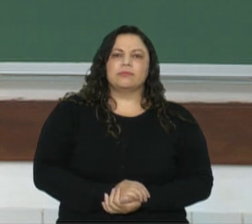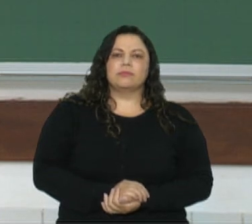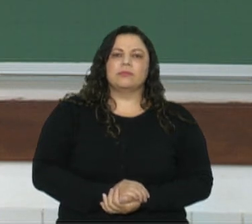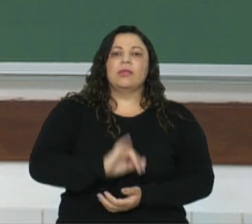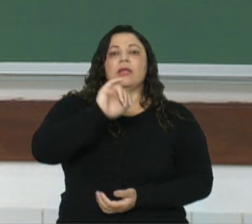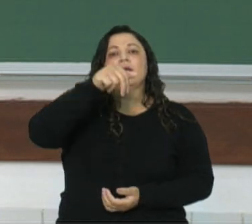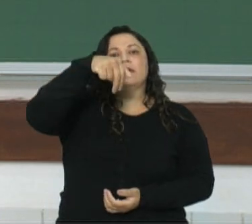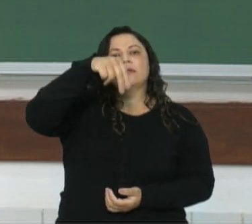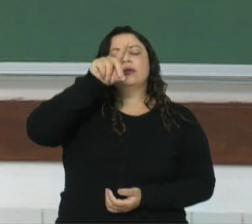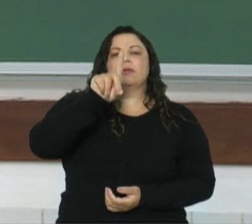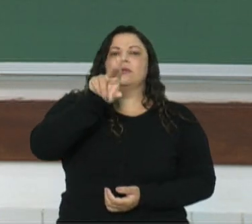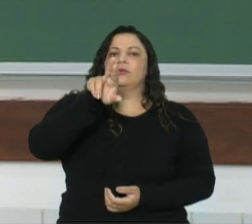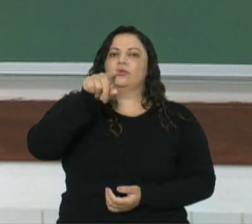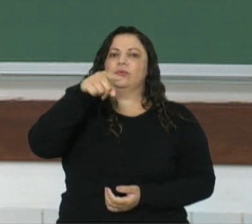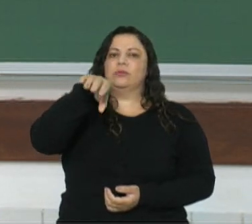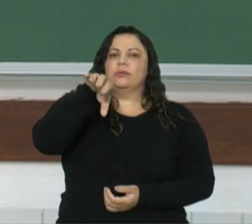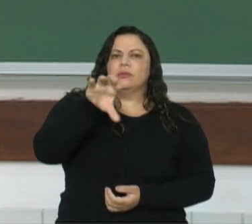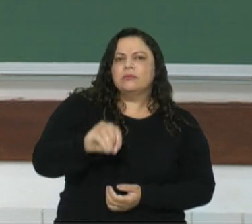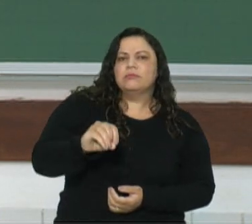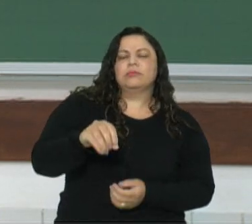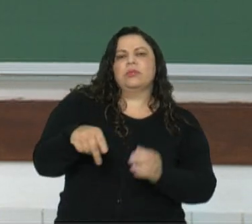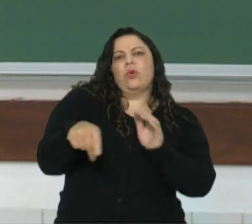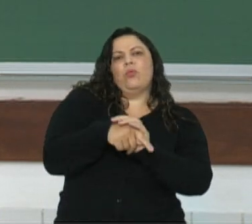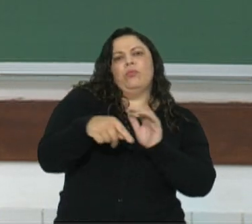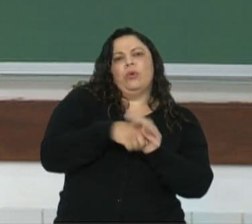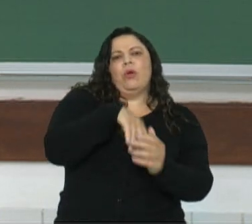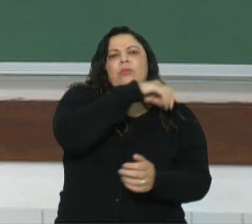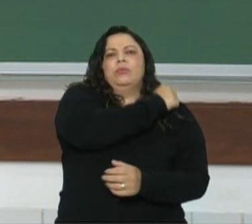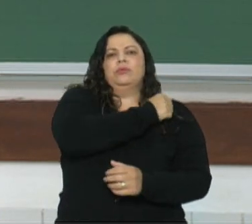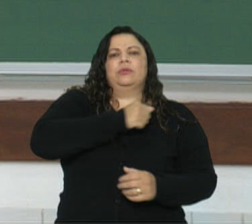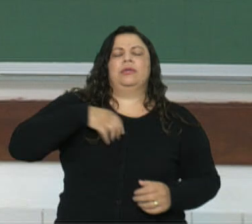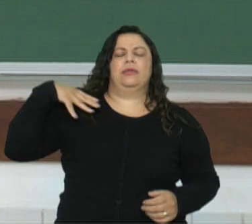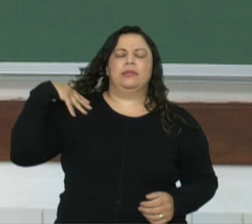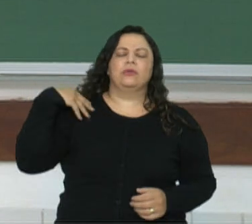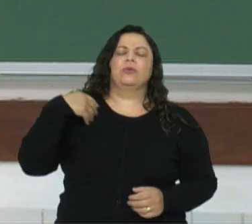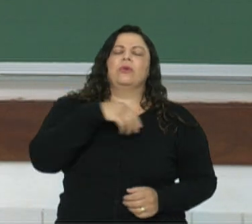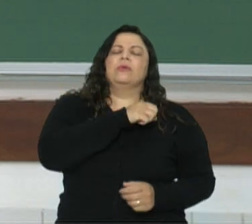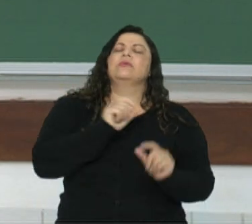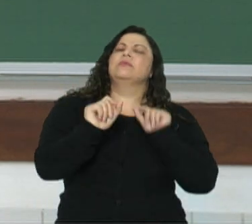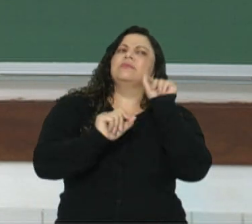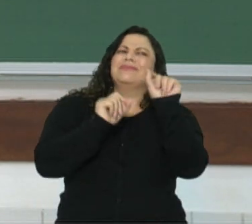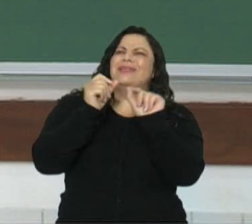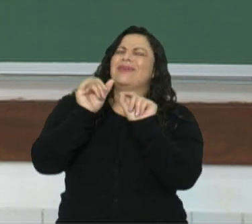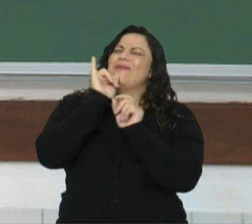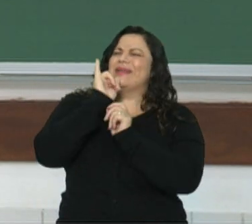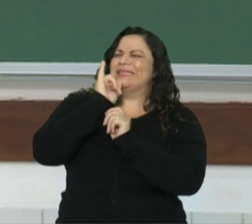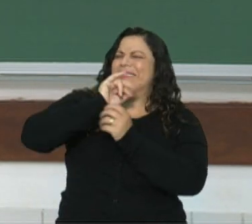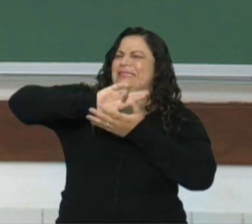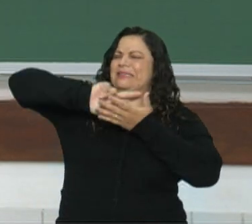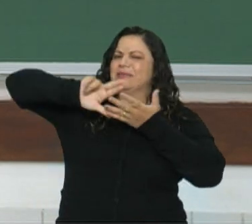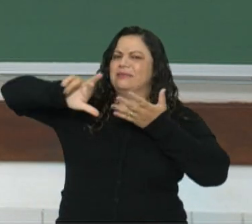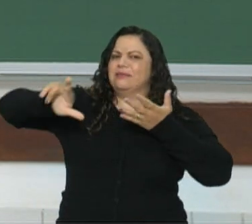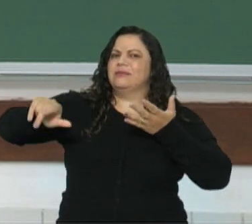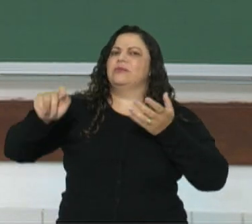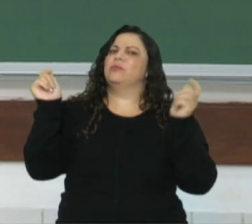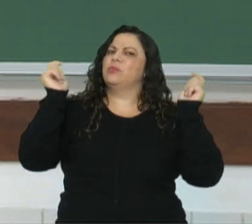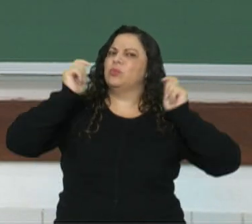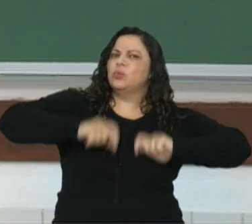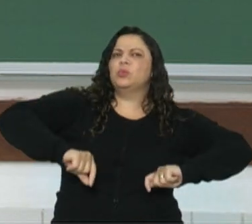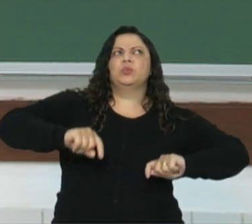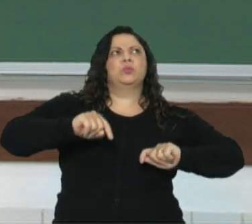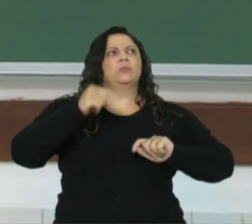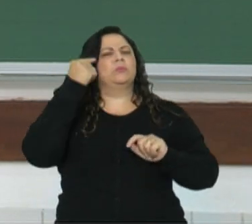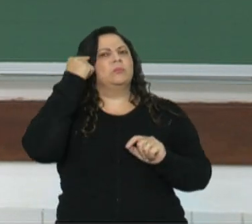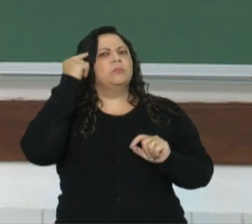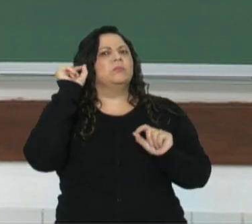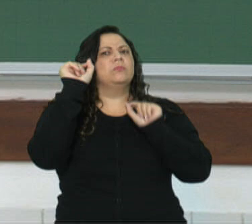indução lá do Aristóteles, ele pegava lá um tanto de exemplo e já deduzia, né,